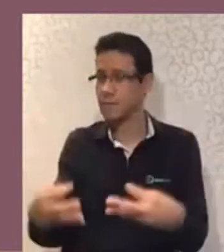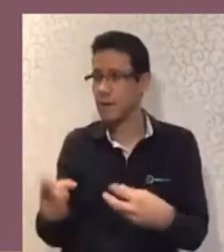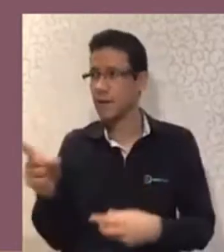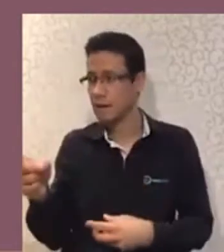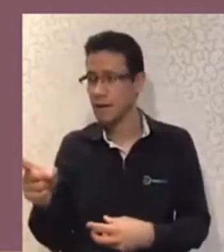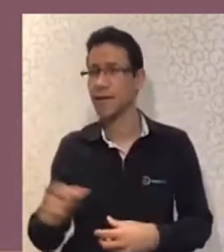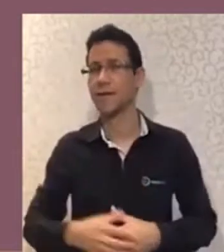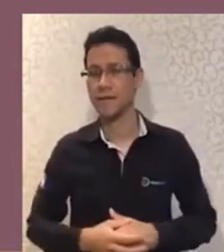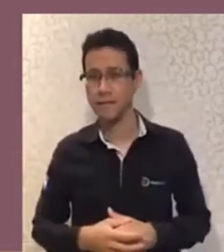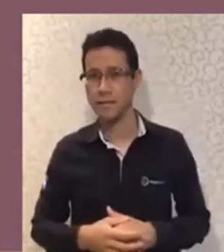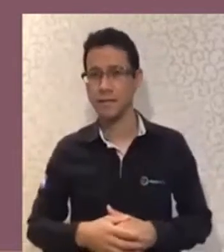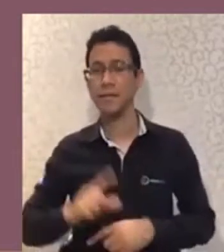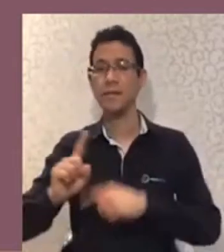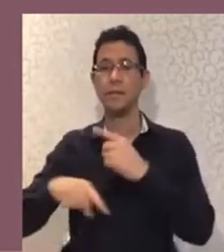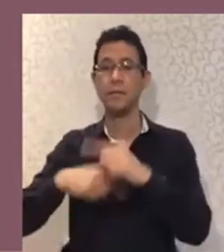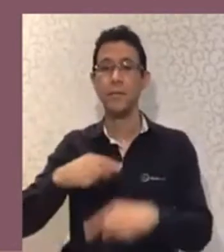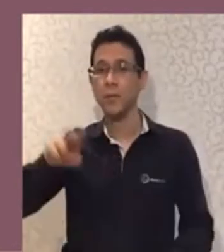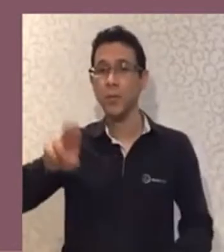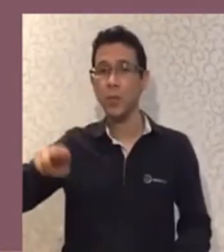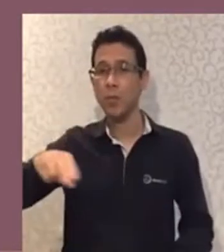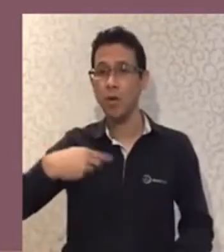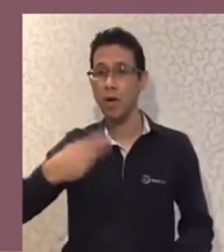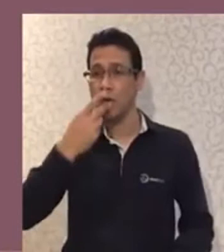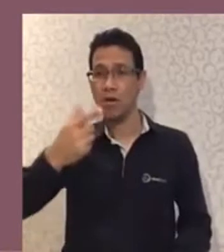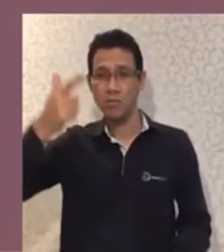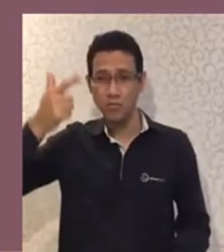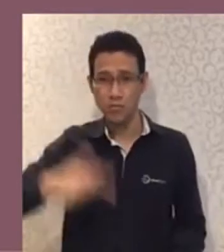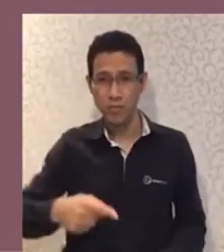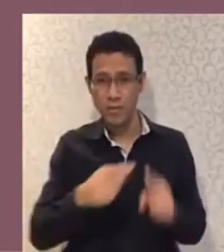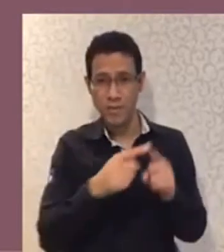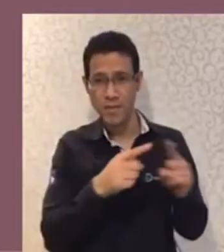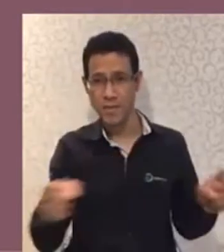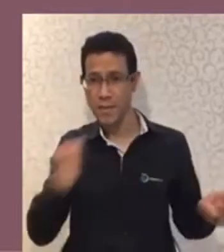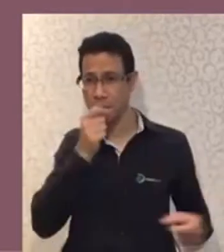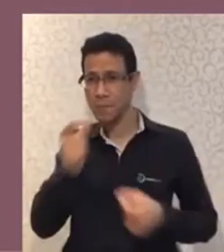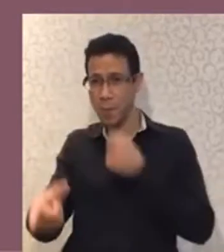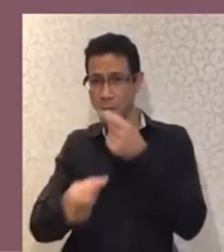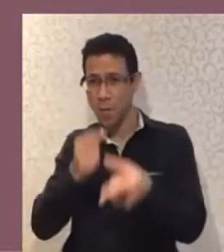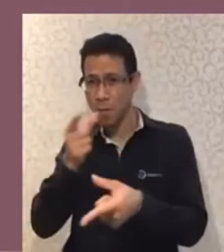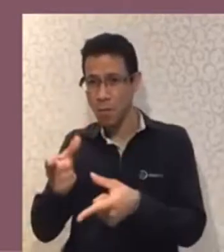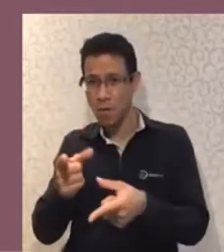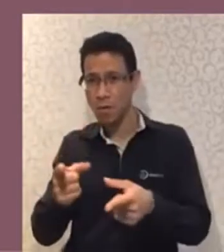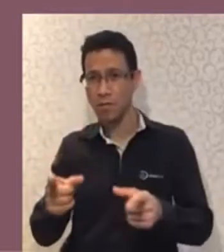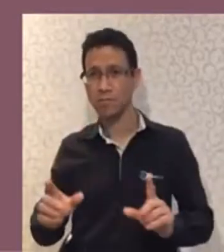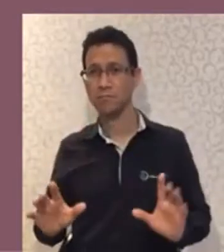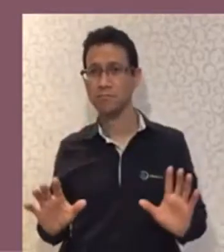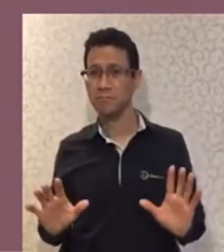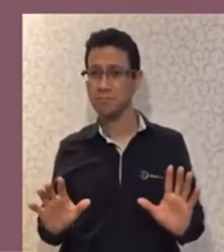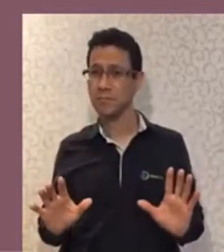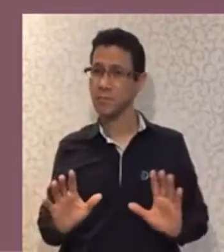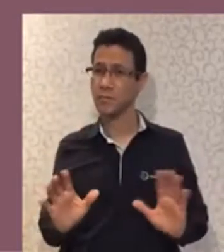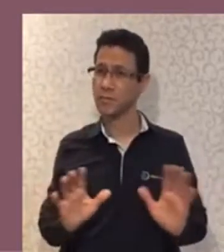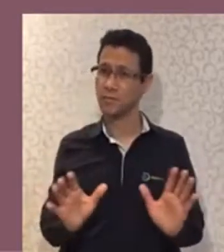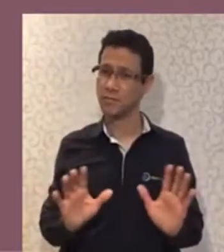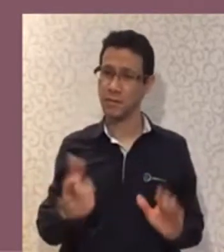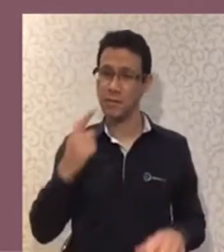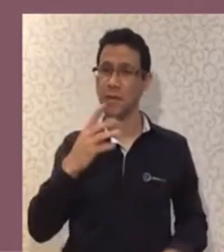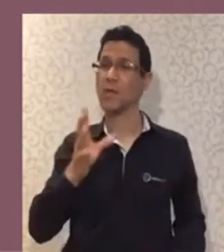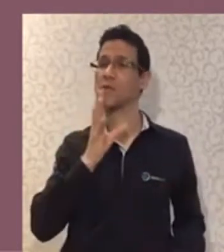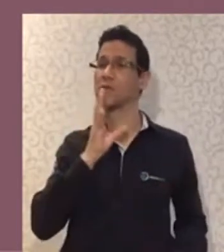pronunciaram frases racistas, não, mas eles reconheciam, eles diziam assim: